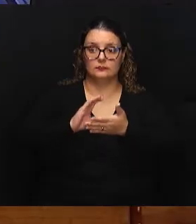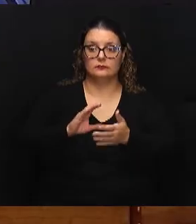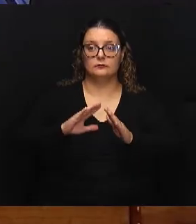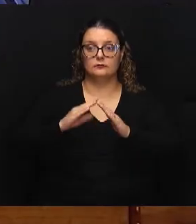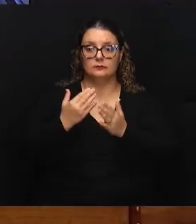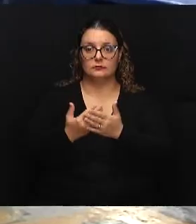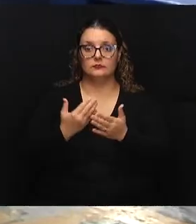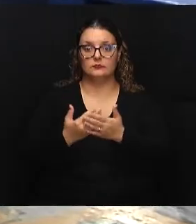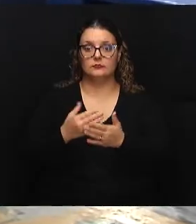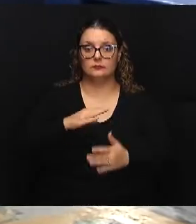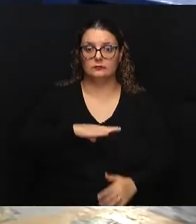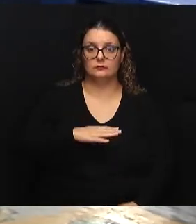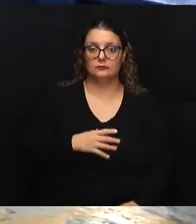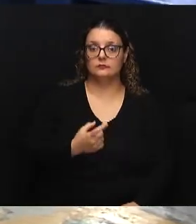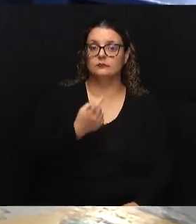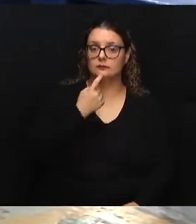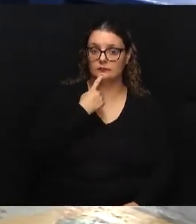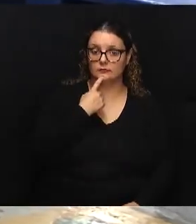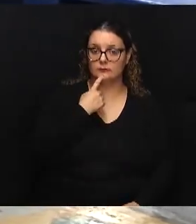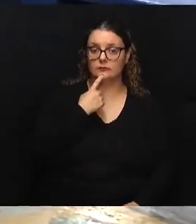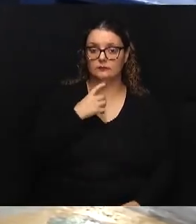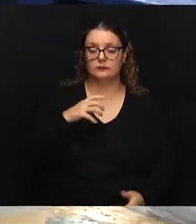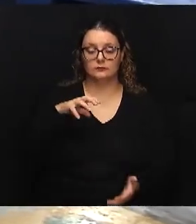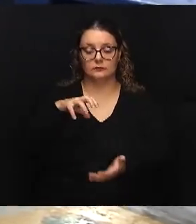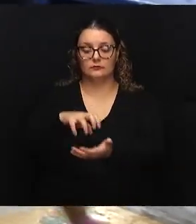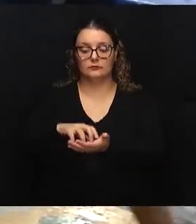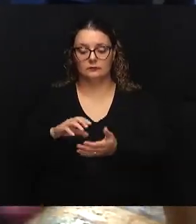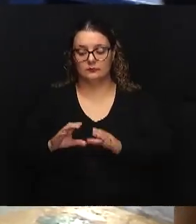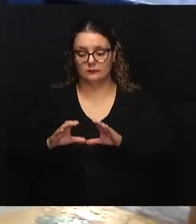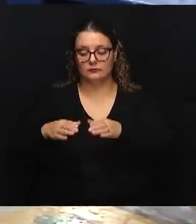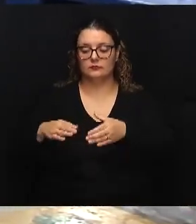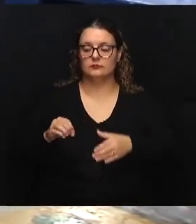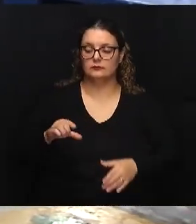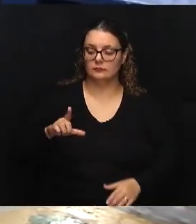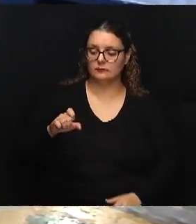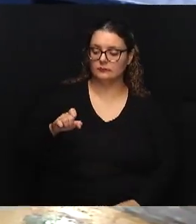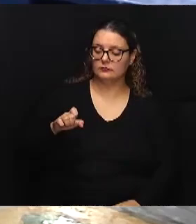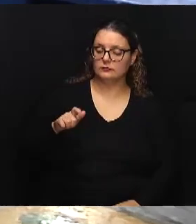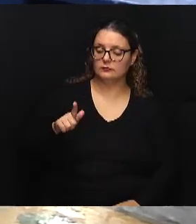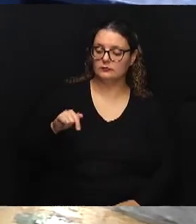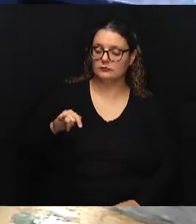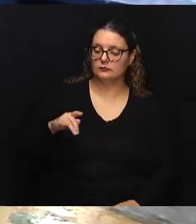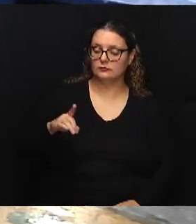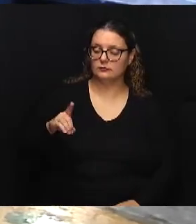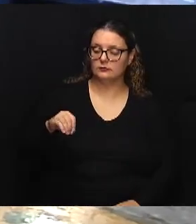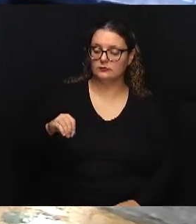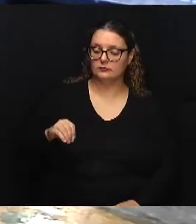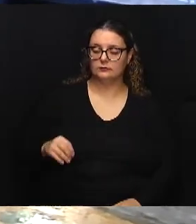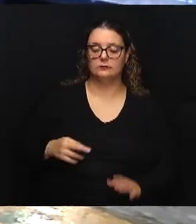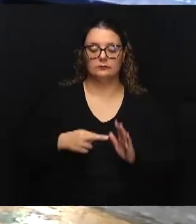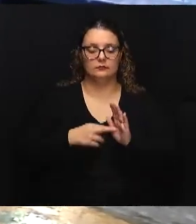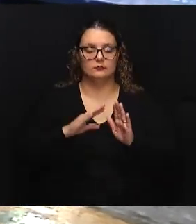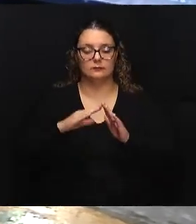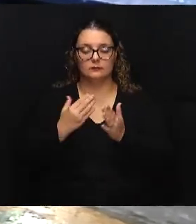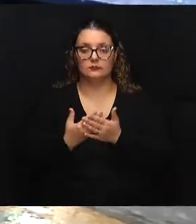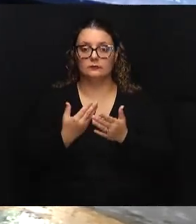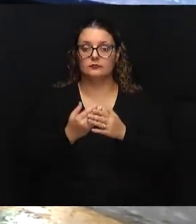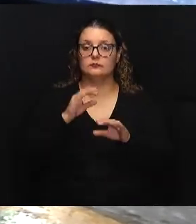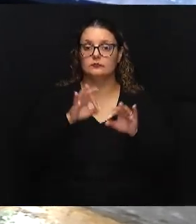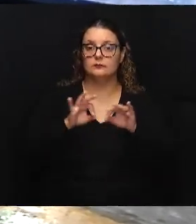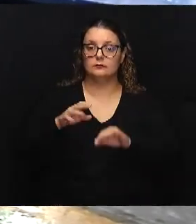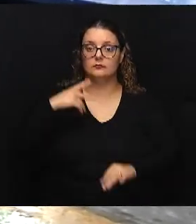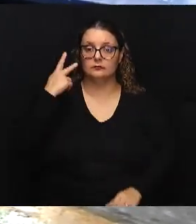Municipais de Campinas, um órgão colegiado que representa as escolas municipais na elaboração e acompanhamento da